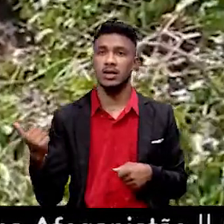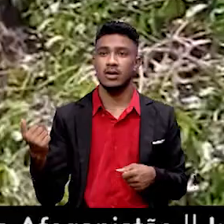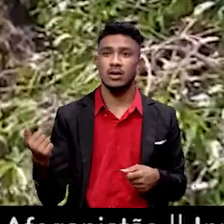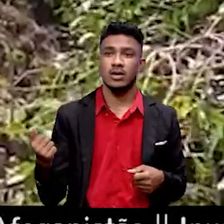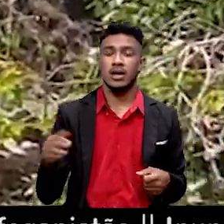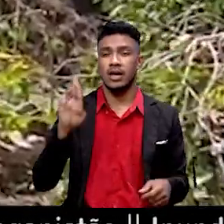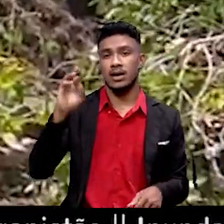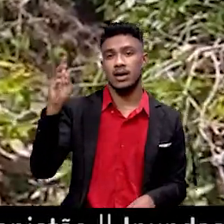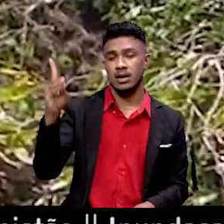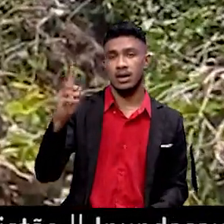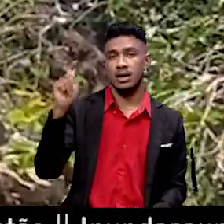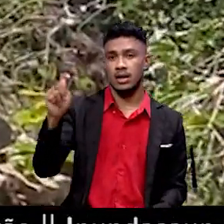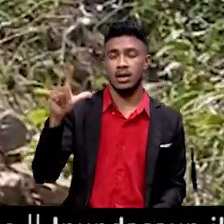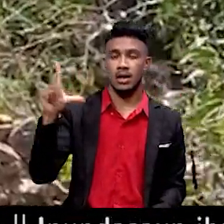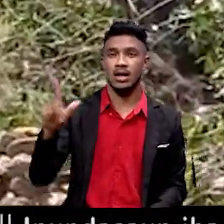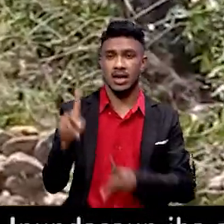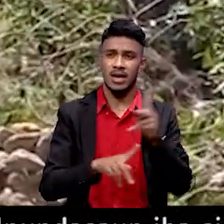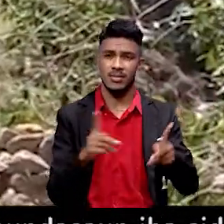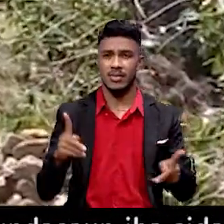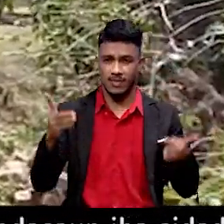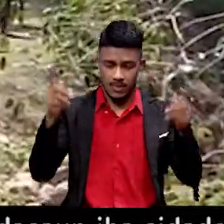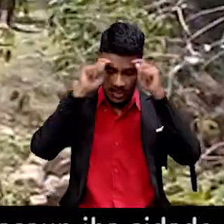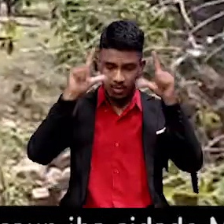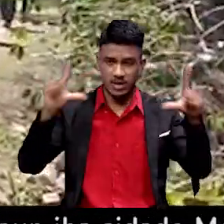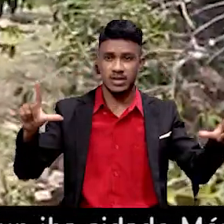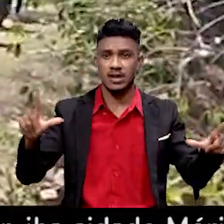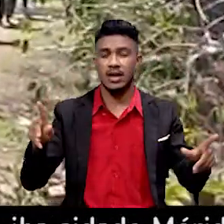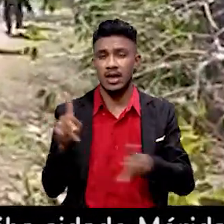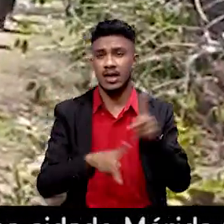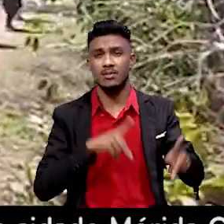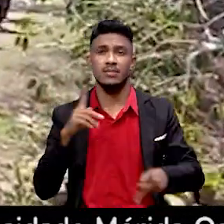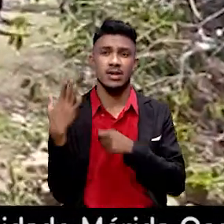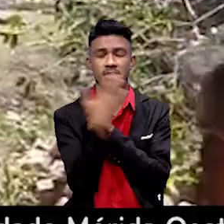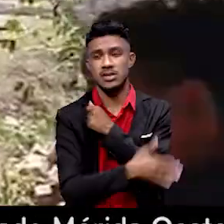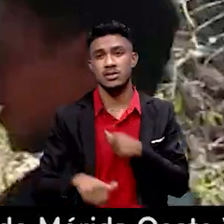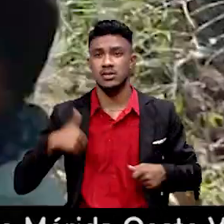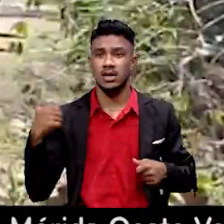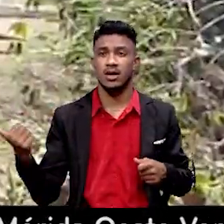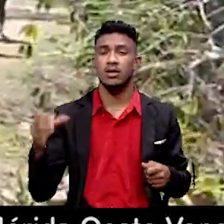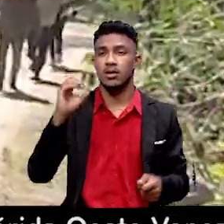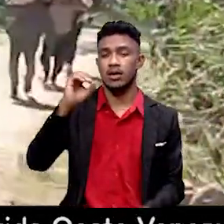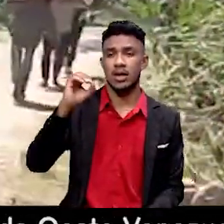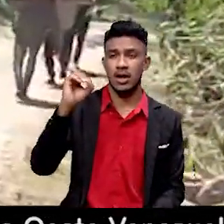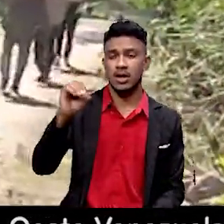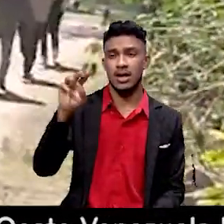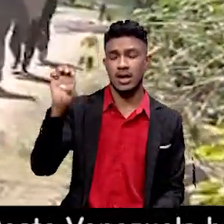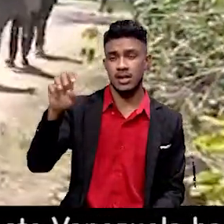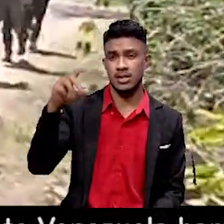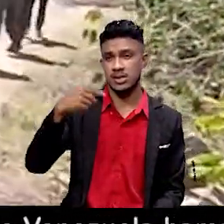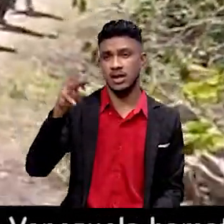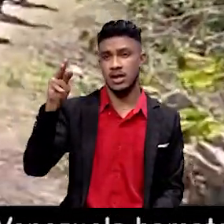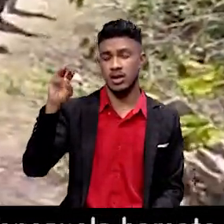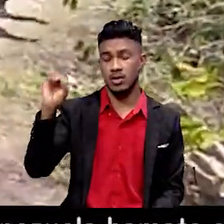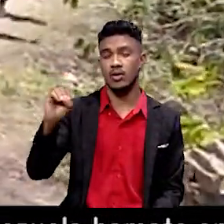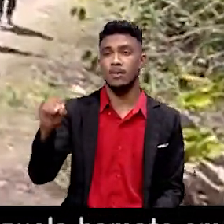país independente, não livre. Mas bem, é mais estrangeiro. O Sinjeu de Narincebe, diretamente,